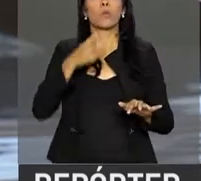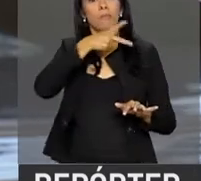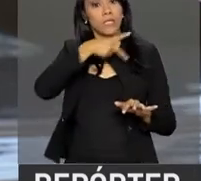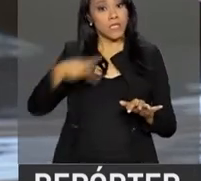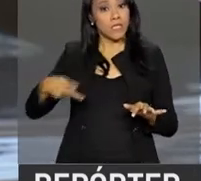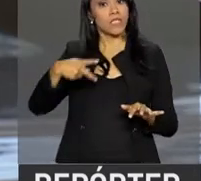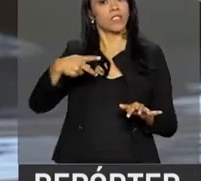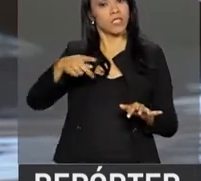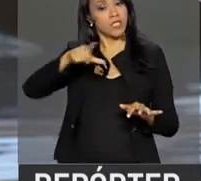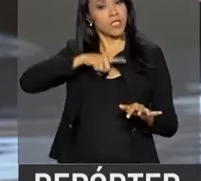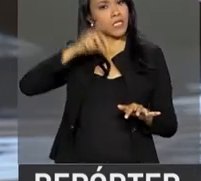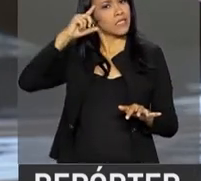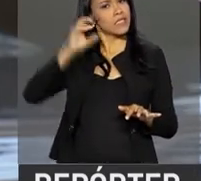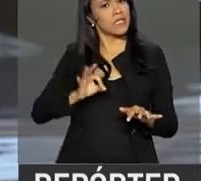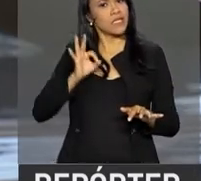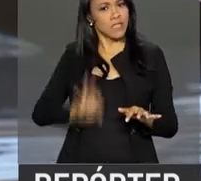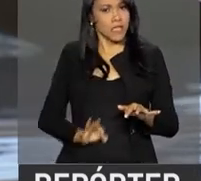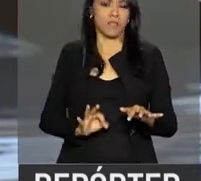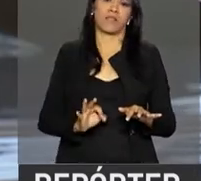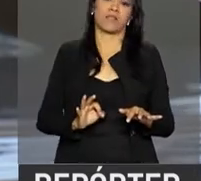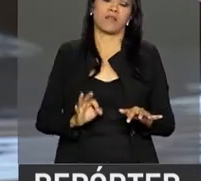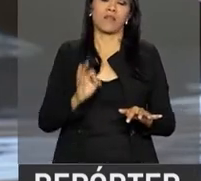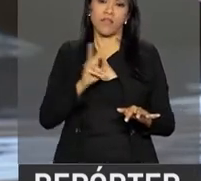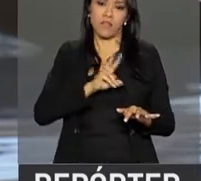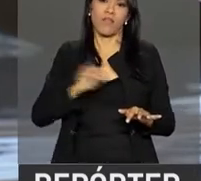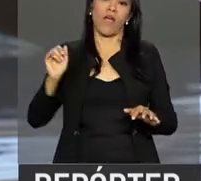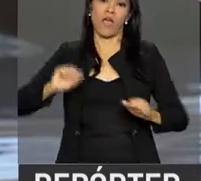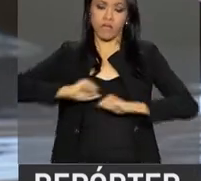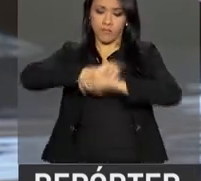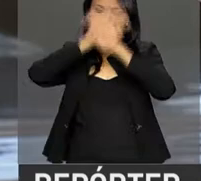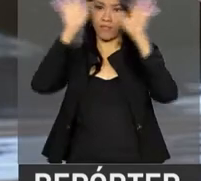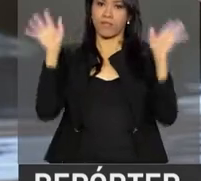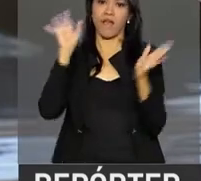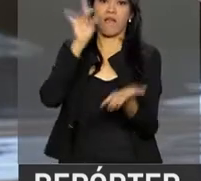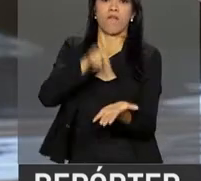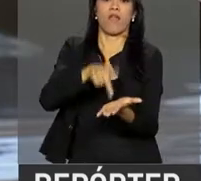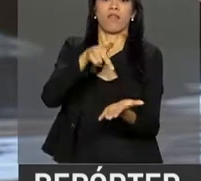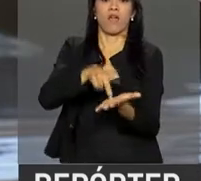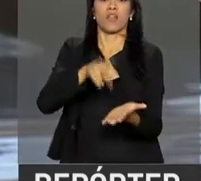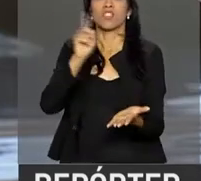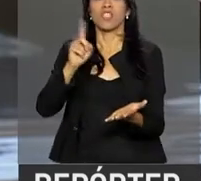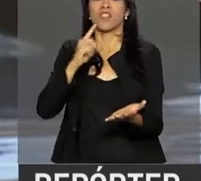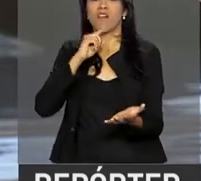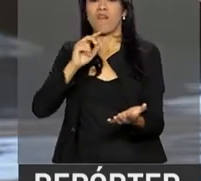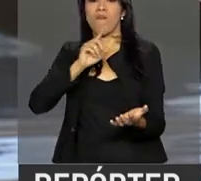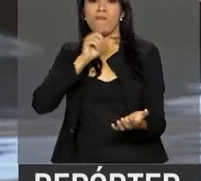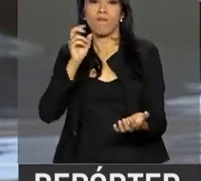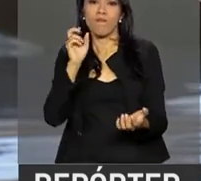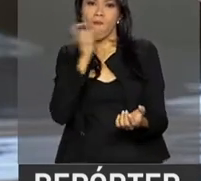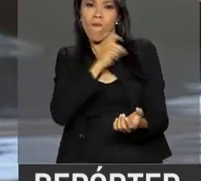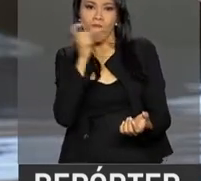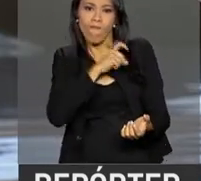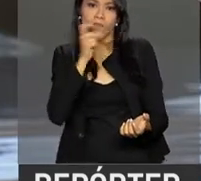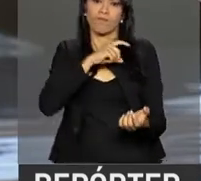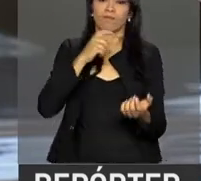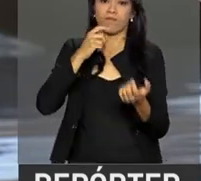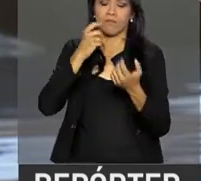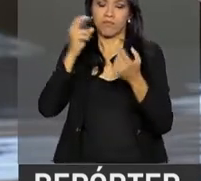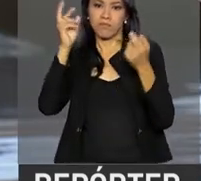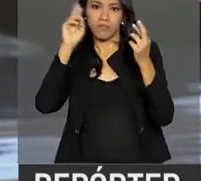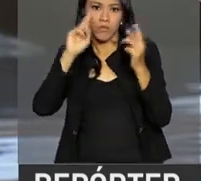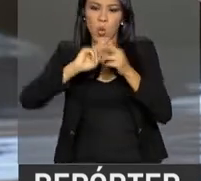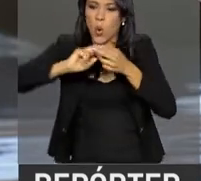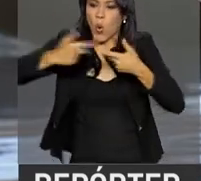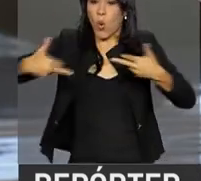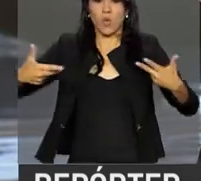ao final de todo esse processo prevalecerá a verdade e não mais versões fantasias ou ilações e que